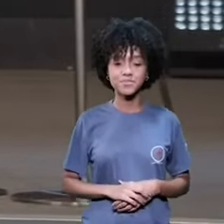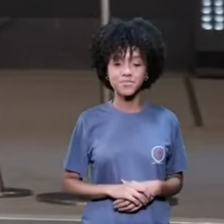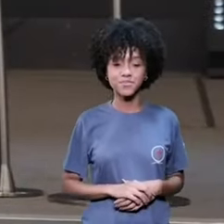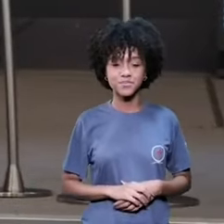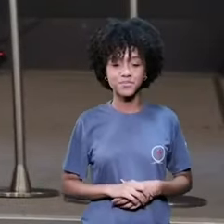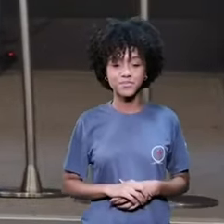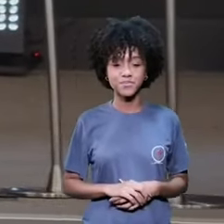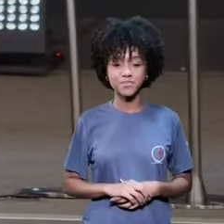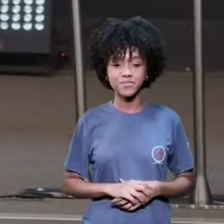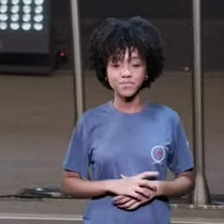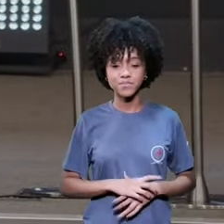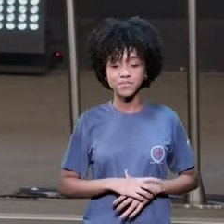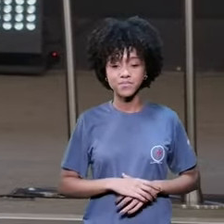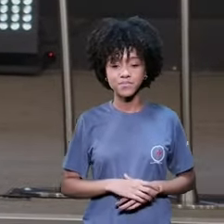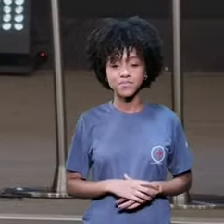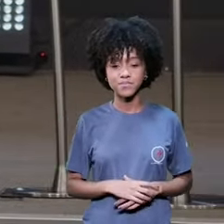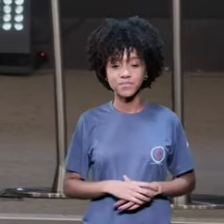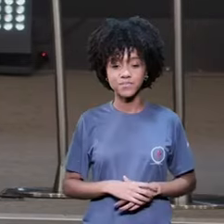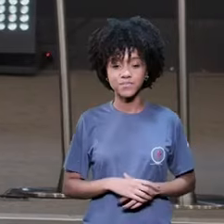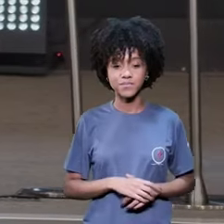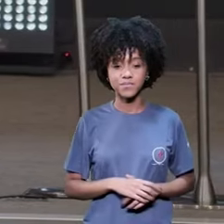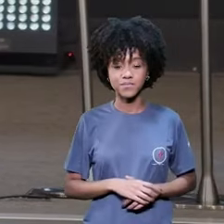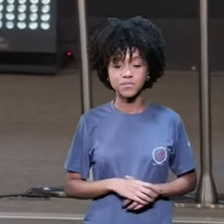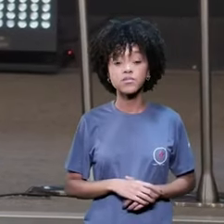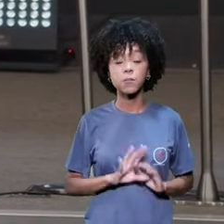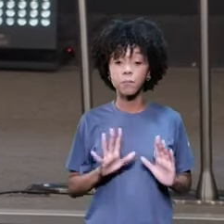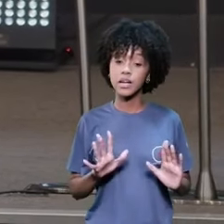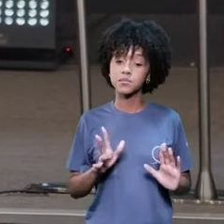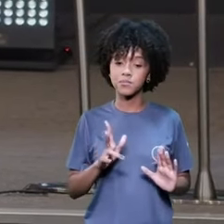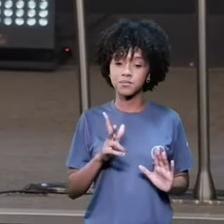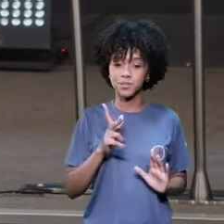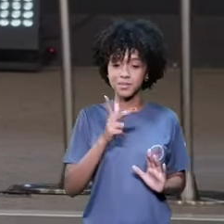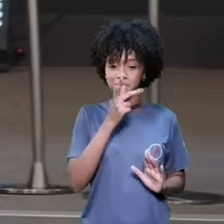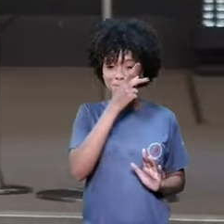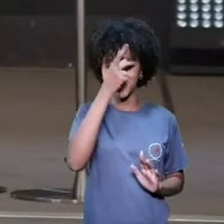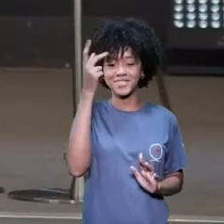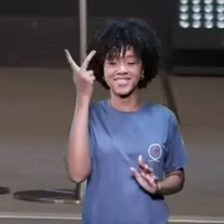Né? Mas não, vamos falar aqui de gente normal.